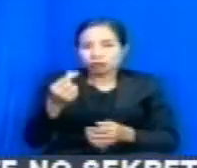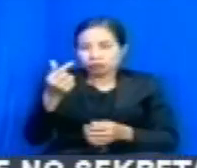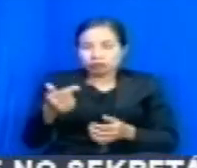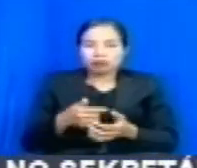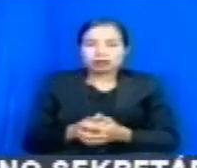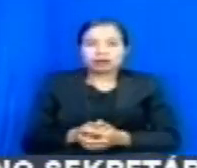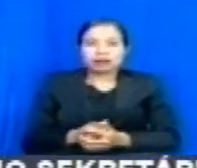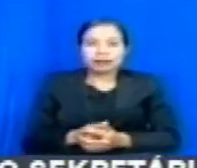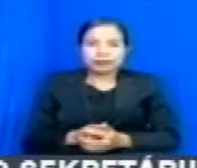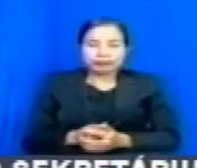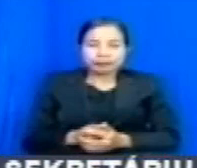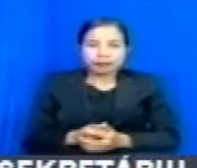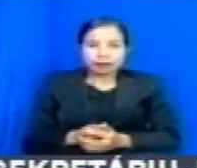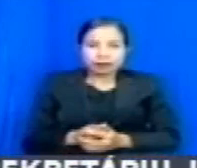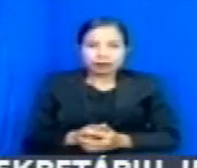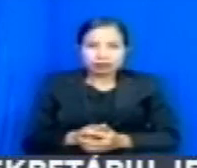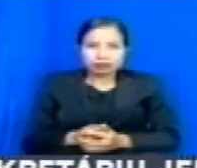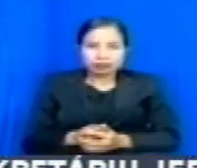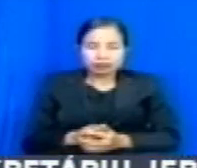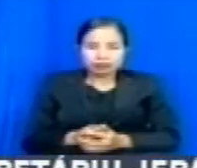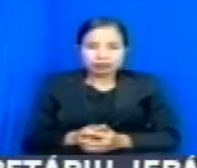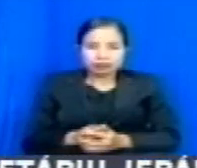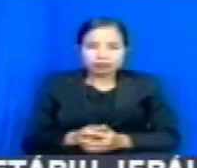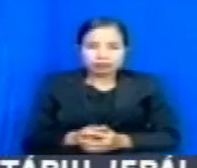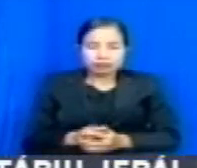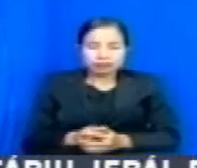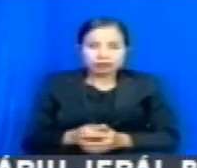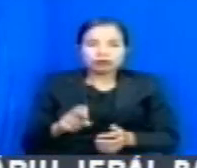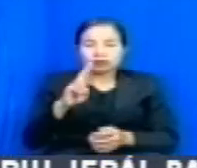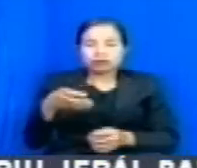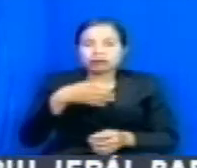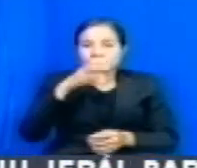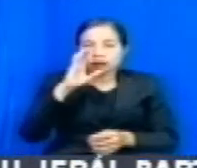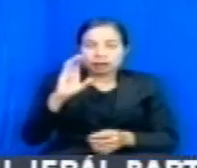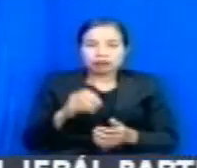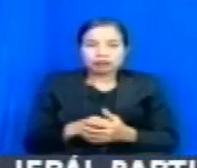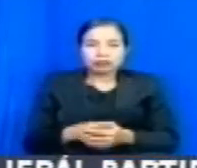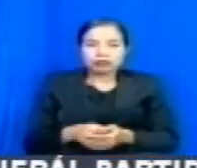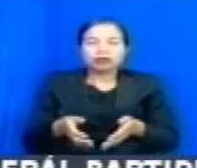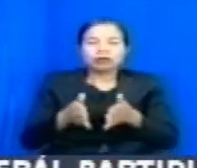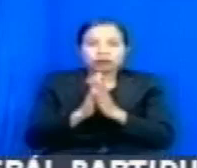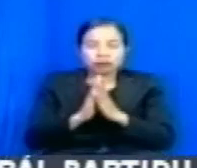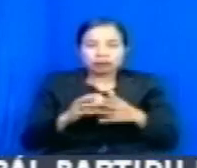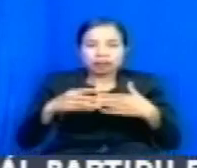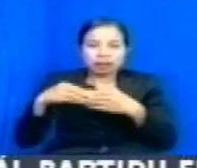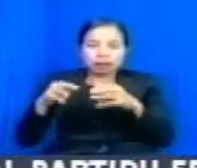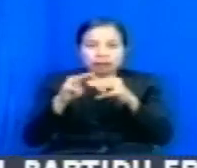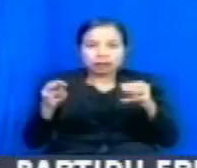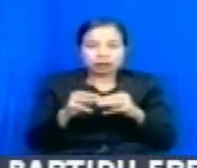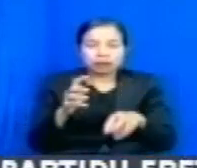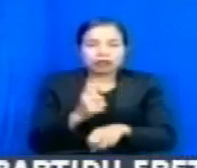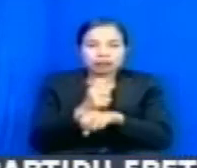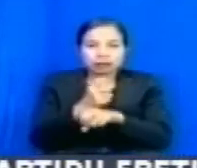mai. Amu ka hada zerke ida waru ame hodi ha hodi hem udi. Domingos de Sá suba autoridade do município Atauru